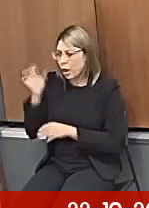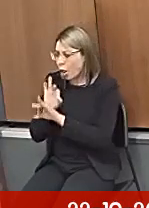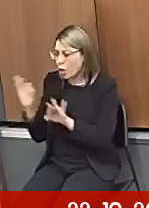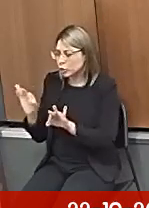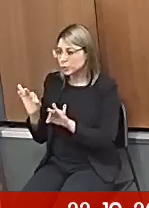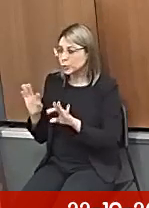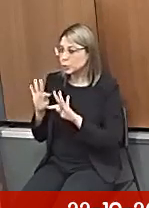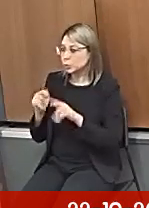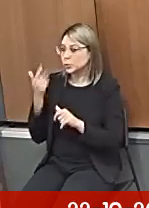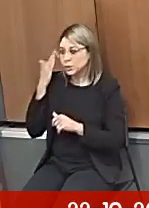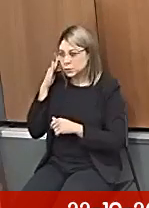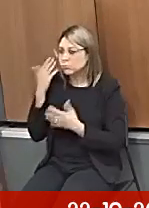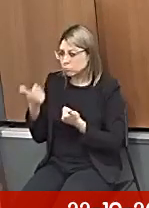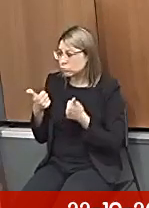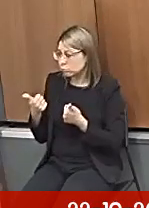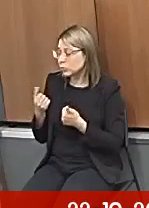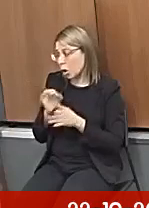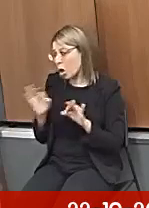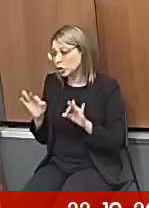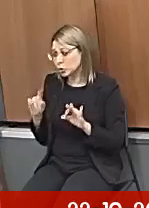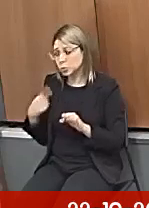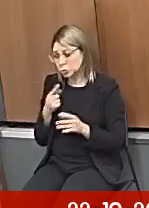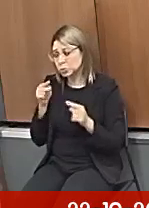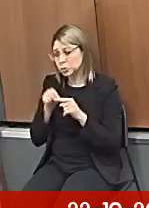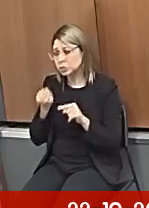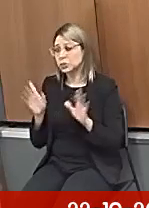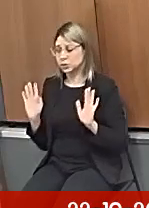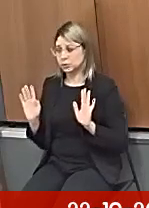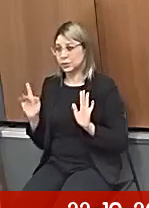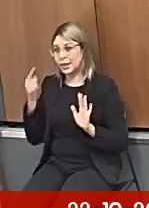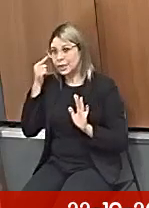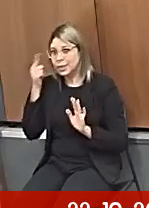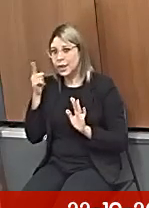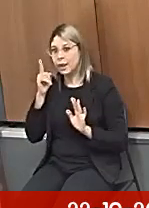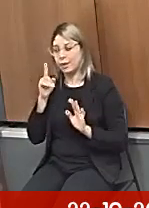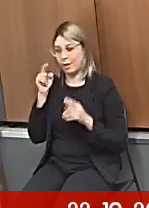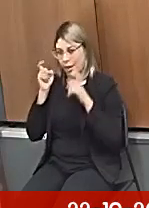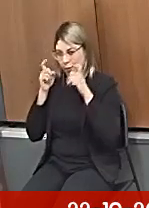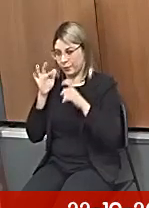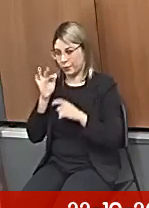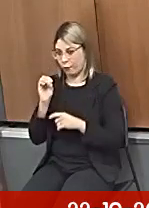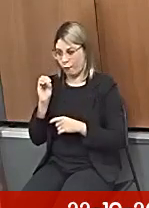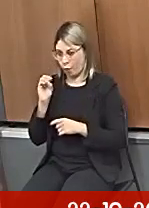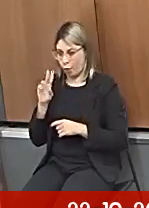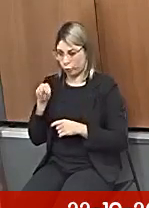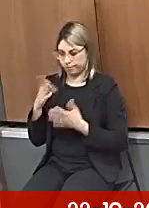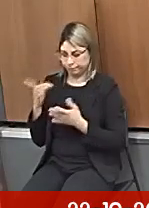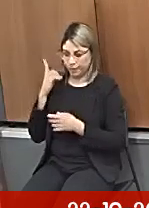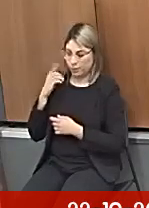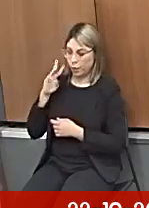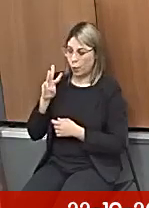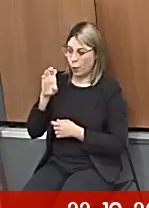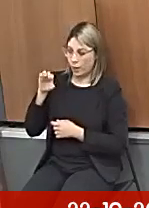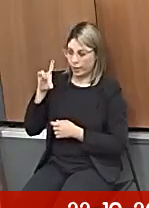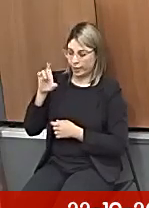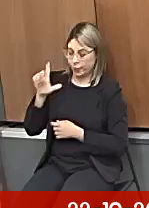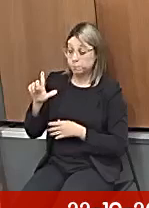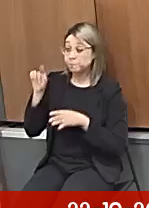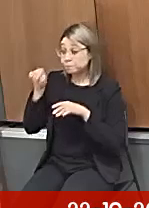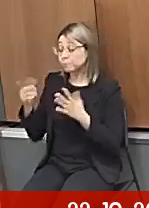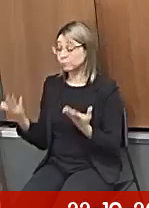todos entenderam fantástica. É isso que nós vamos fazer. A ideia do fórum, deputado Ender, é